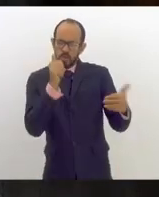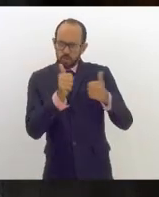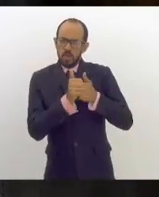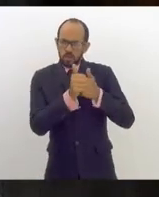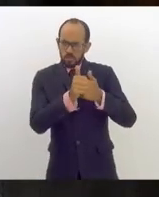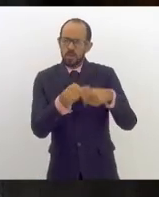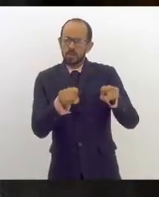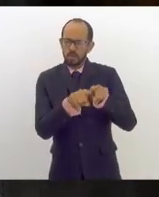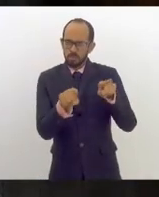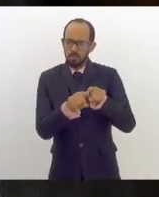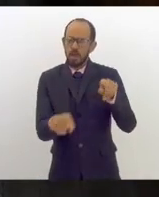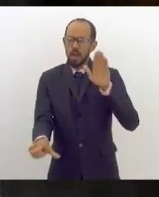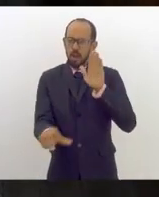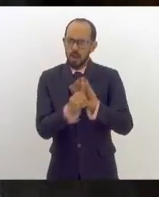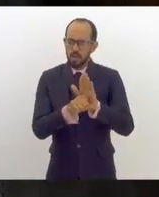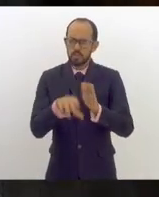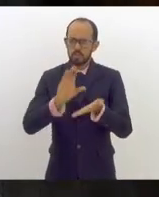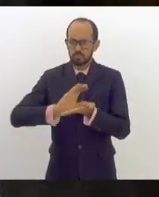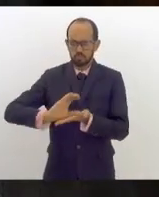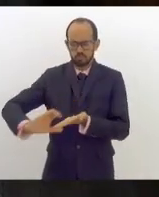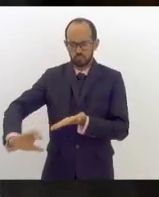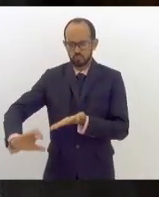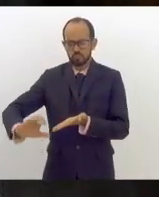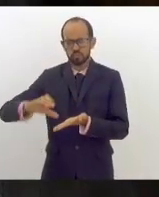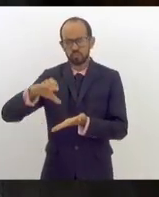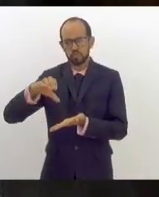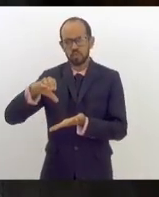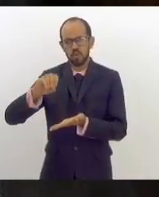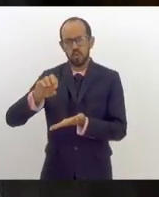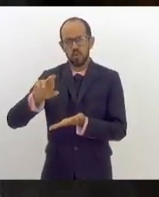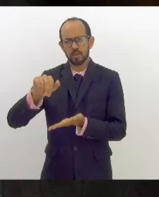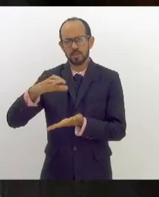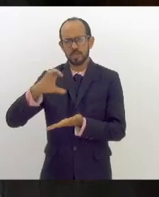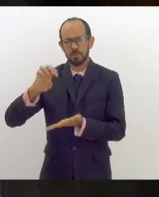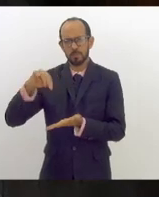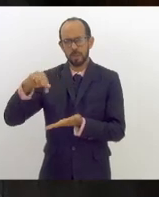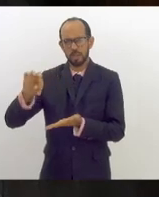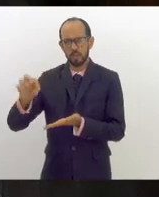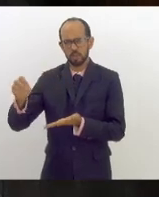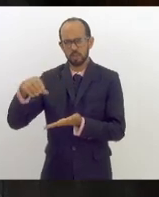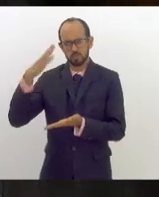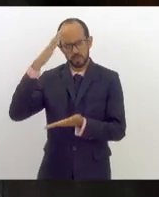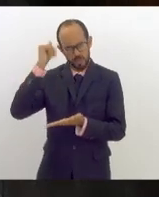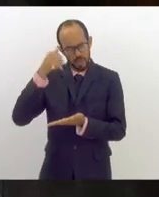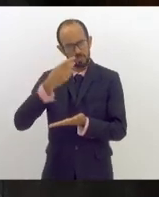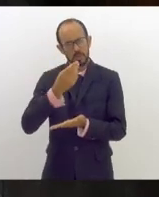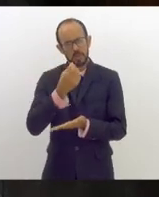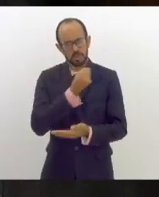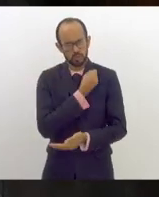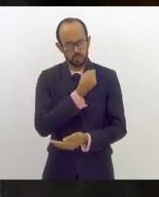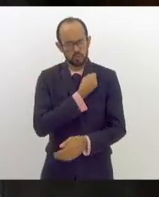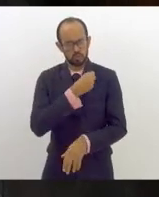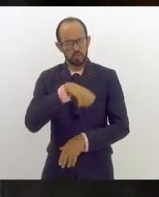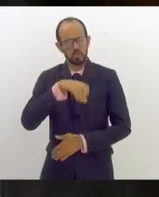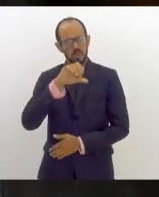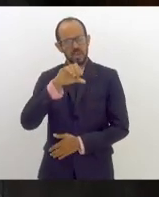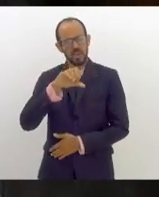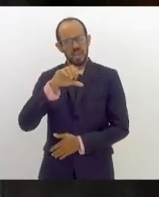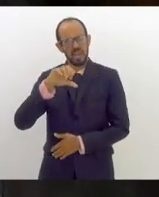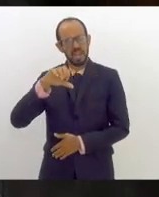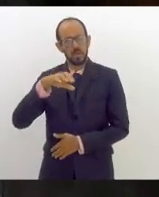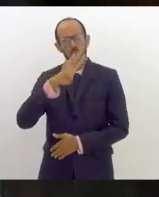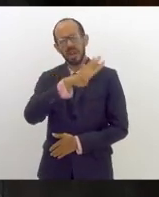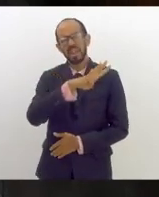a legislação orçamentária sabe que esse número é verdadeiro 4997 um quebradinho